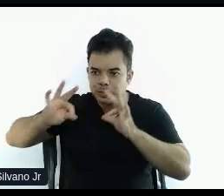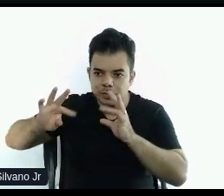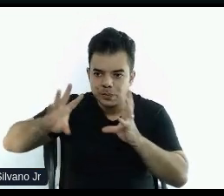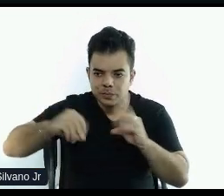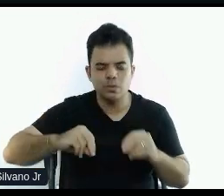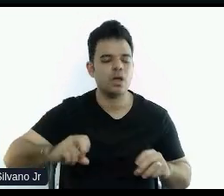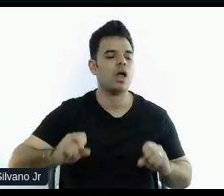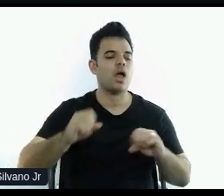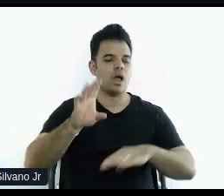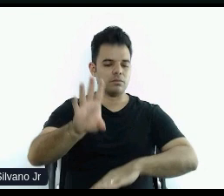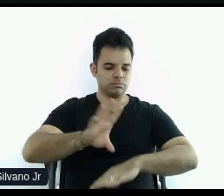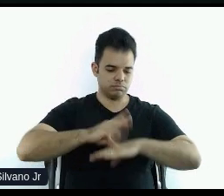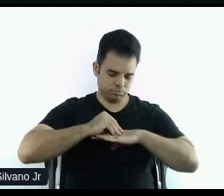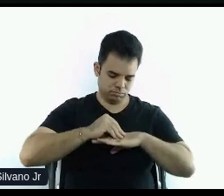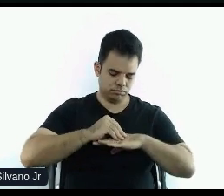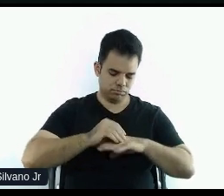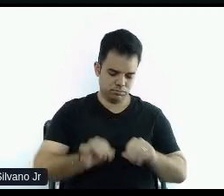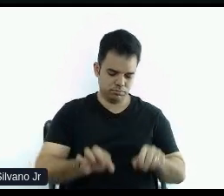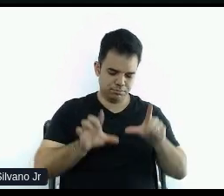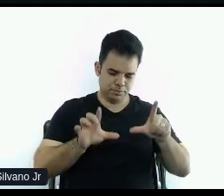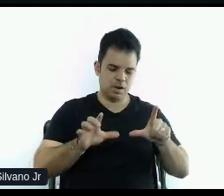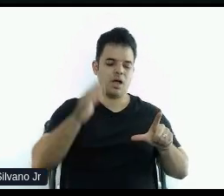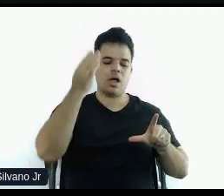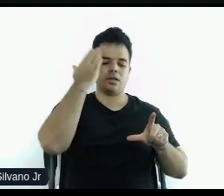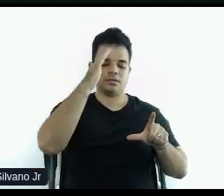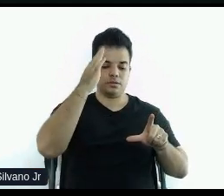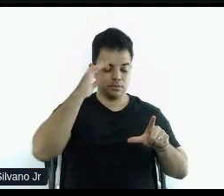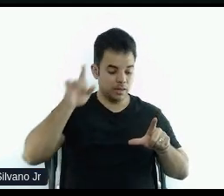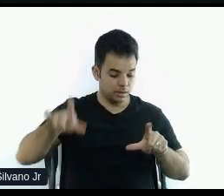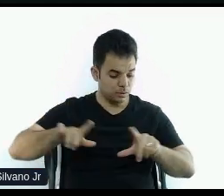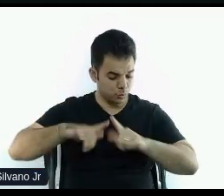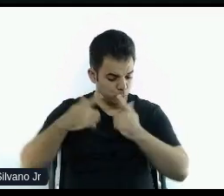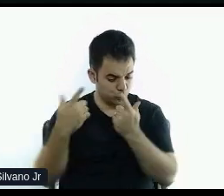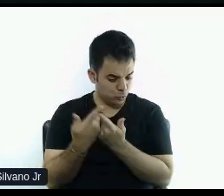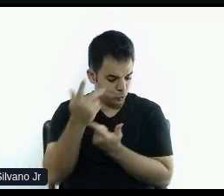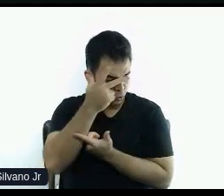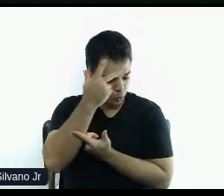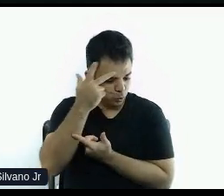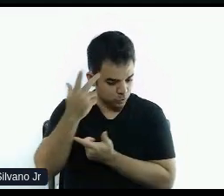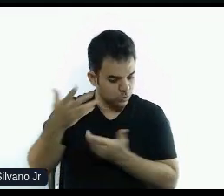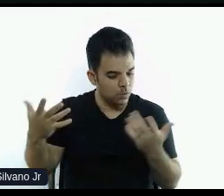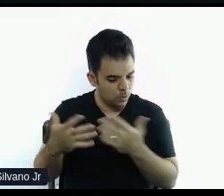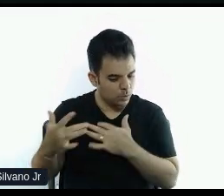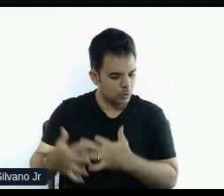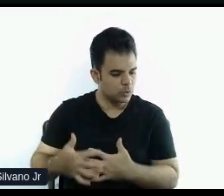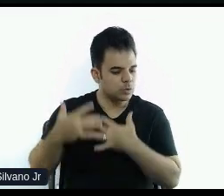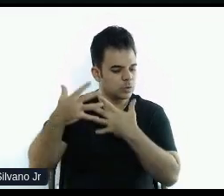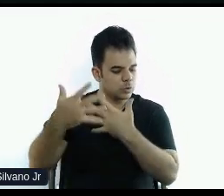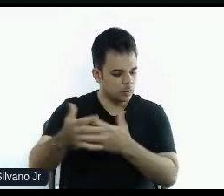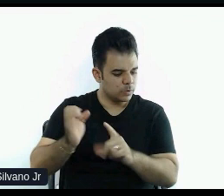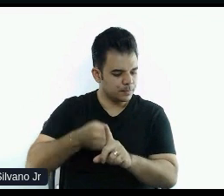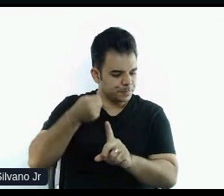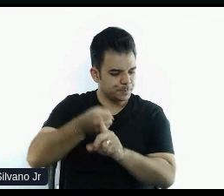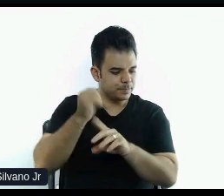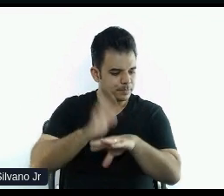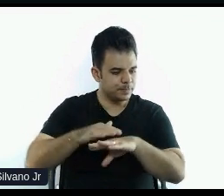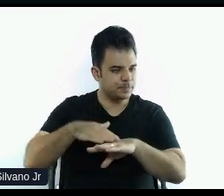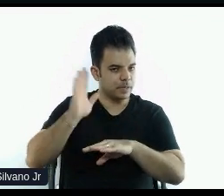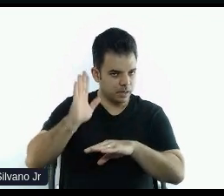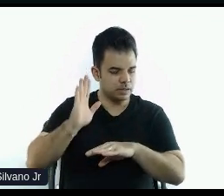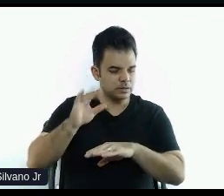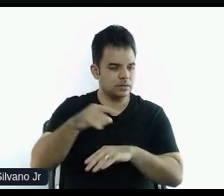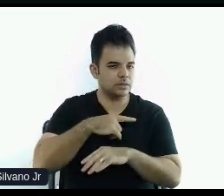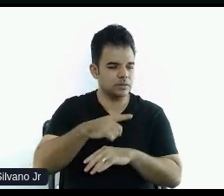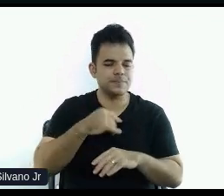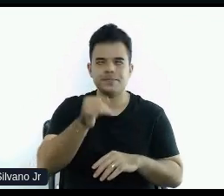beleza, o grupo de pessoas que hoje essa jornada impacta muito, vamos supor um